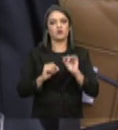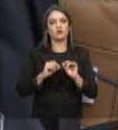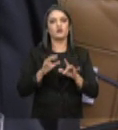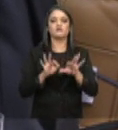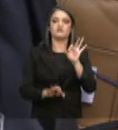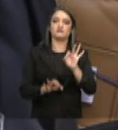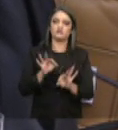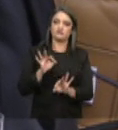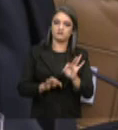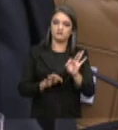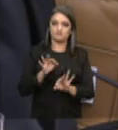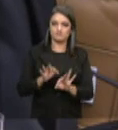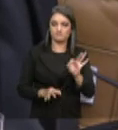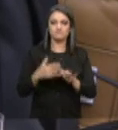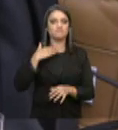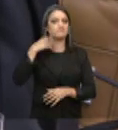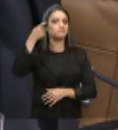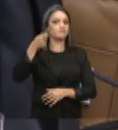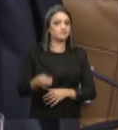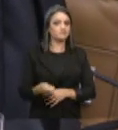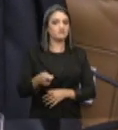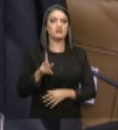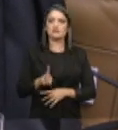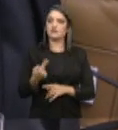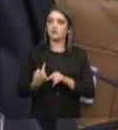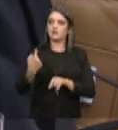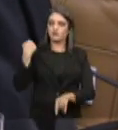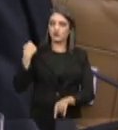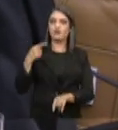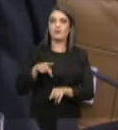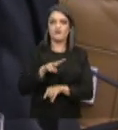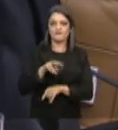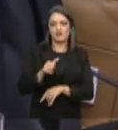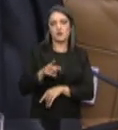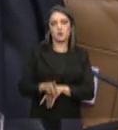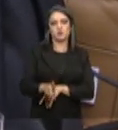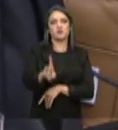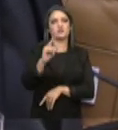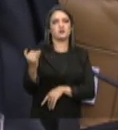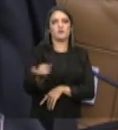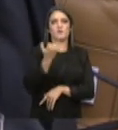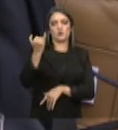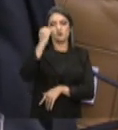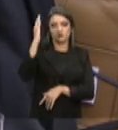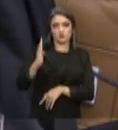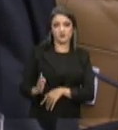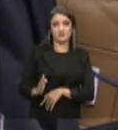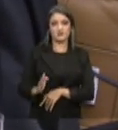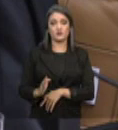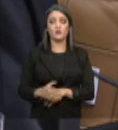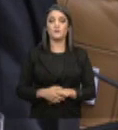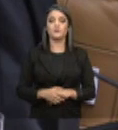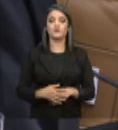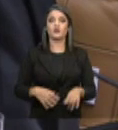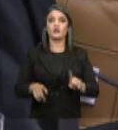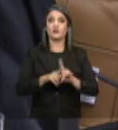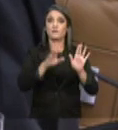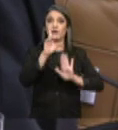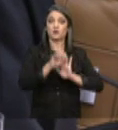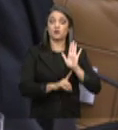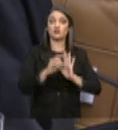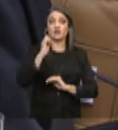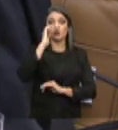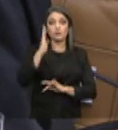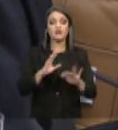magistratura como sempre foi e sempre será crucial para o Brasil introduziu no direito brasileiro